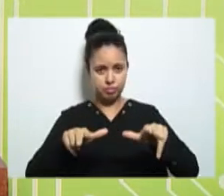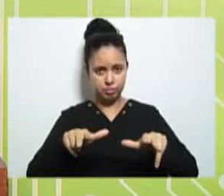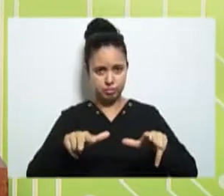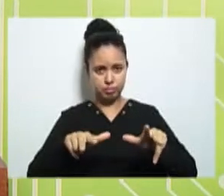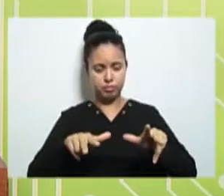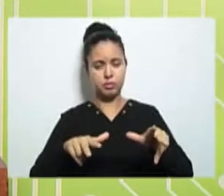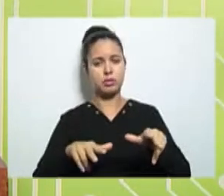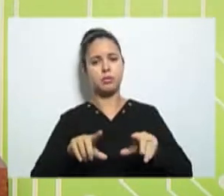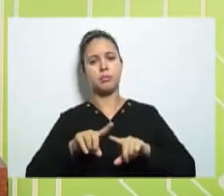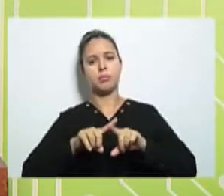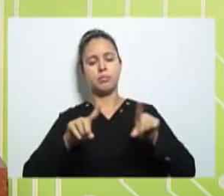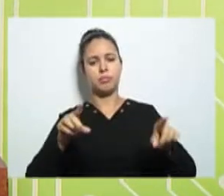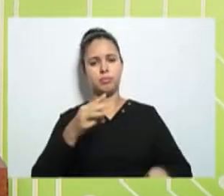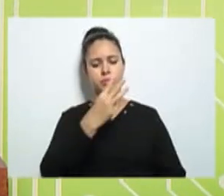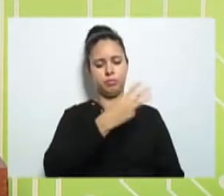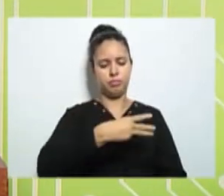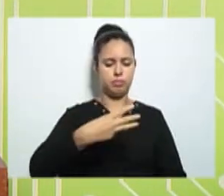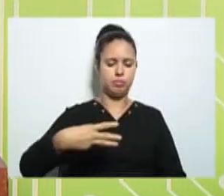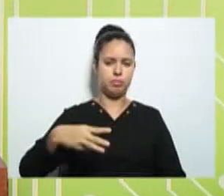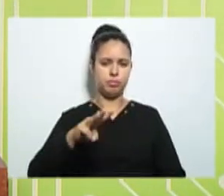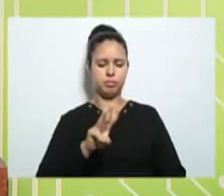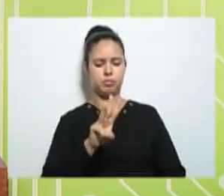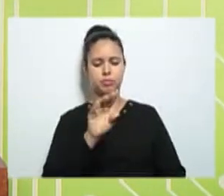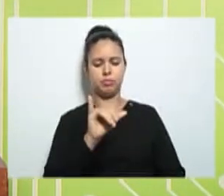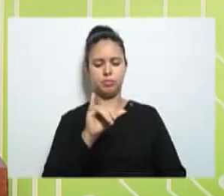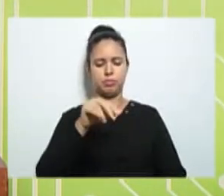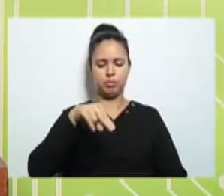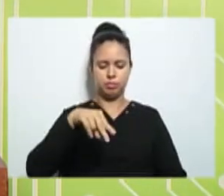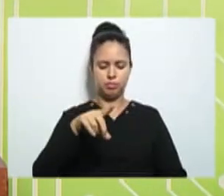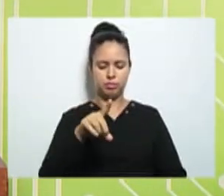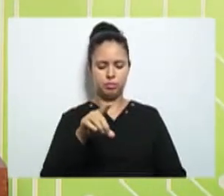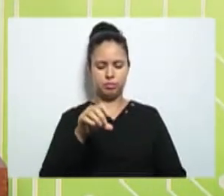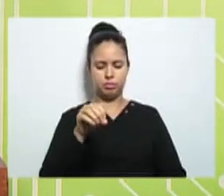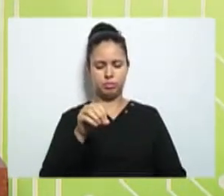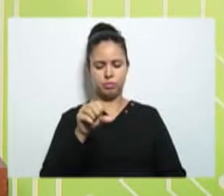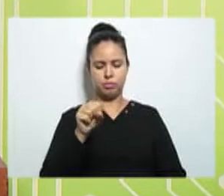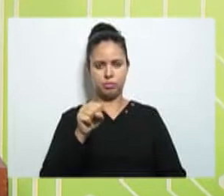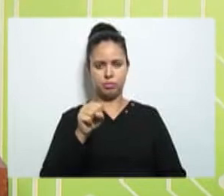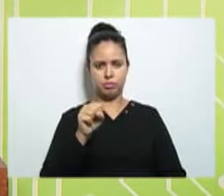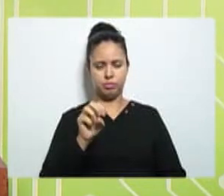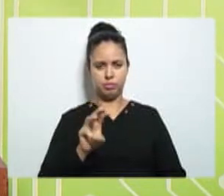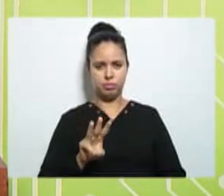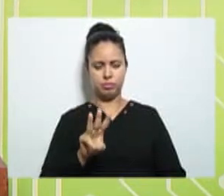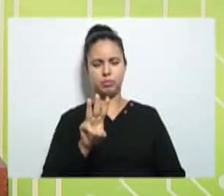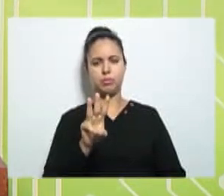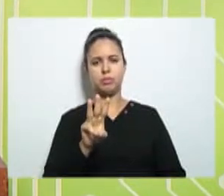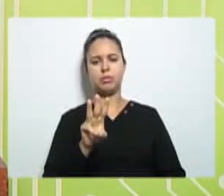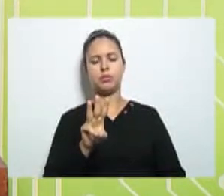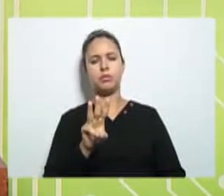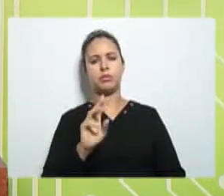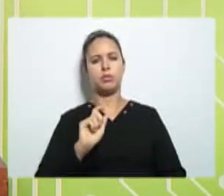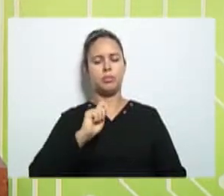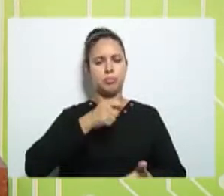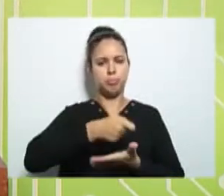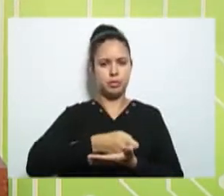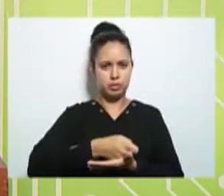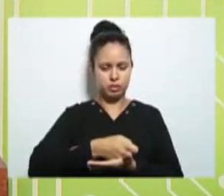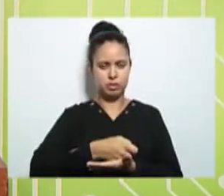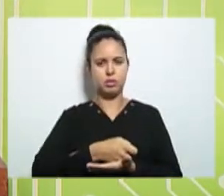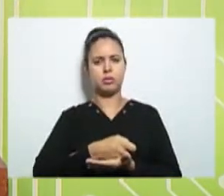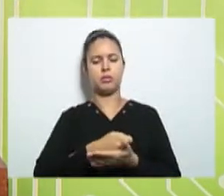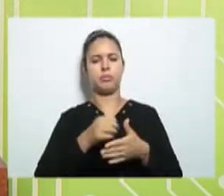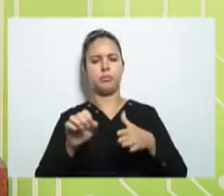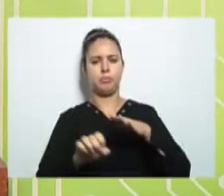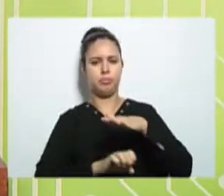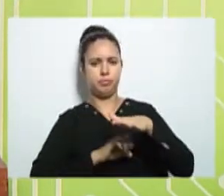gente chama proprietário, ou seja, de código fechado. Você tem que pagar uma licença para poder utilizar. Você vai pagar para uma empresa que se chama Microsoft